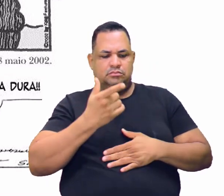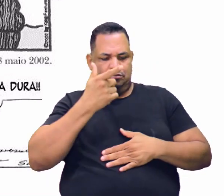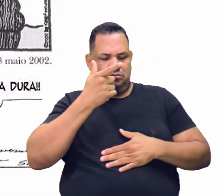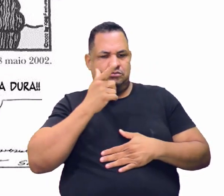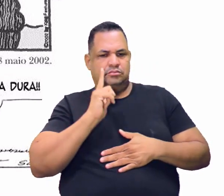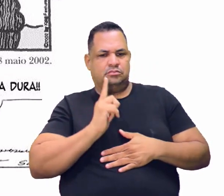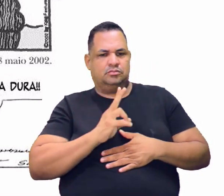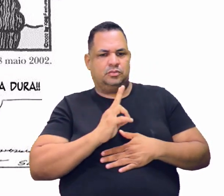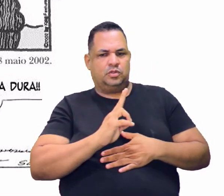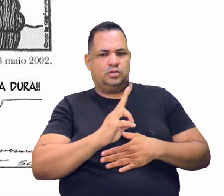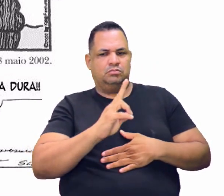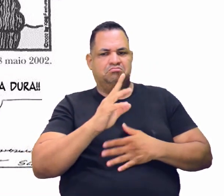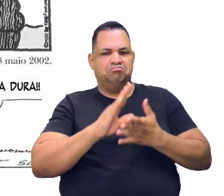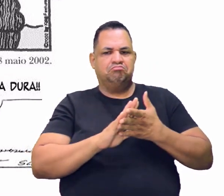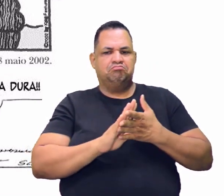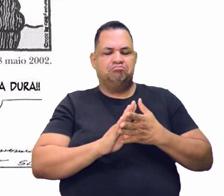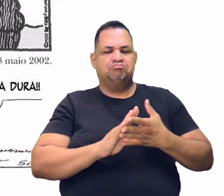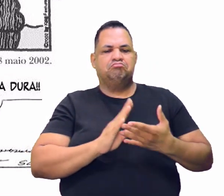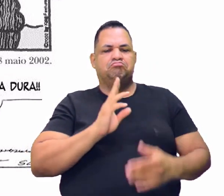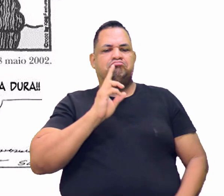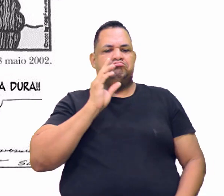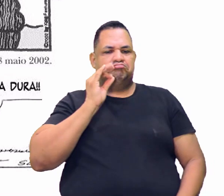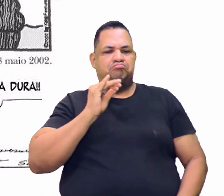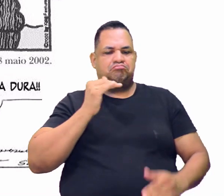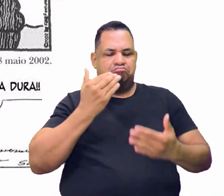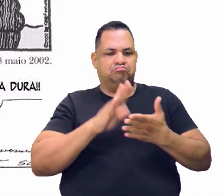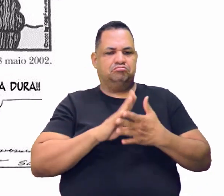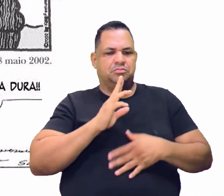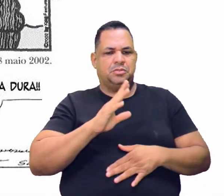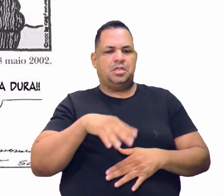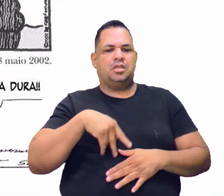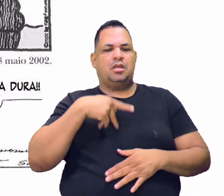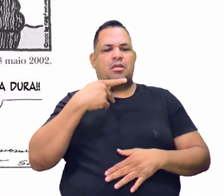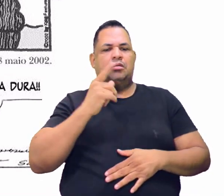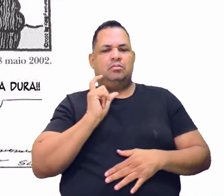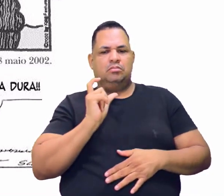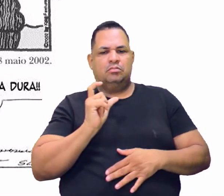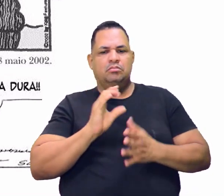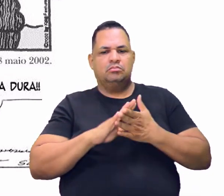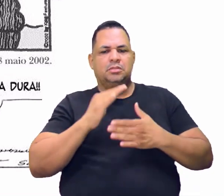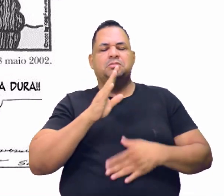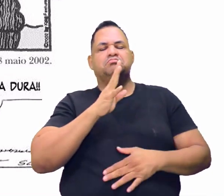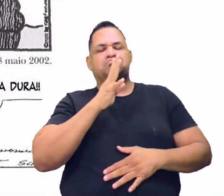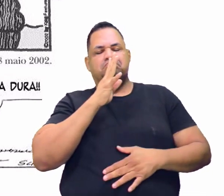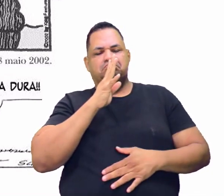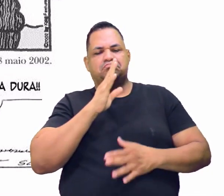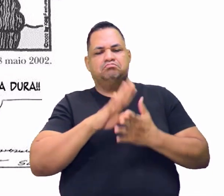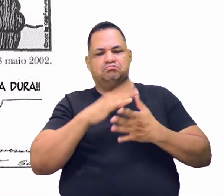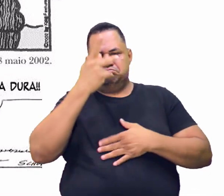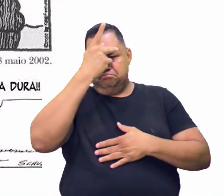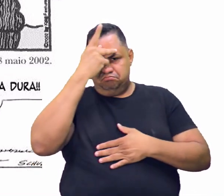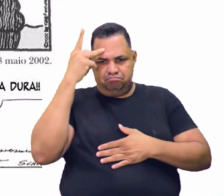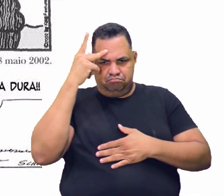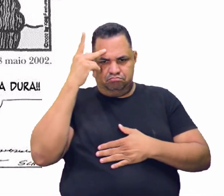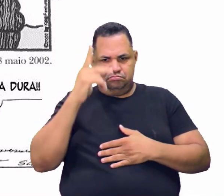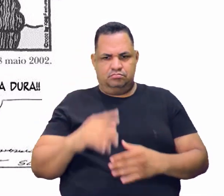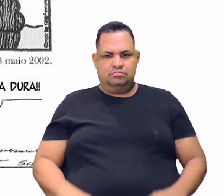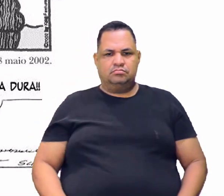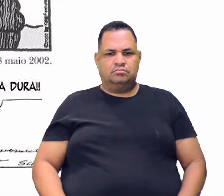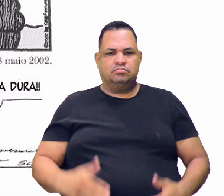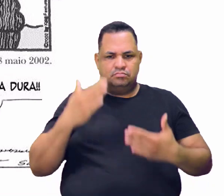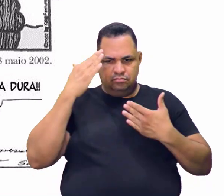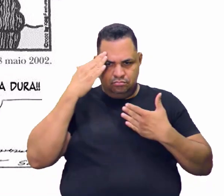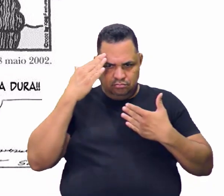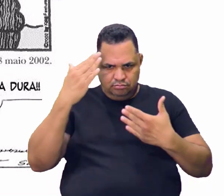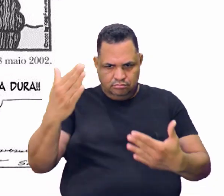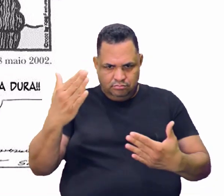mantém mesmo a sua palavra, não? Eu admiro isso numa pessoa.